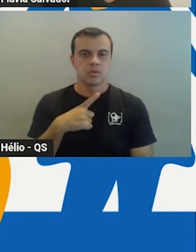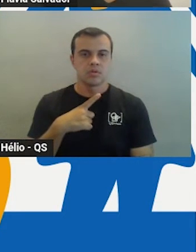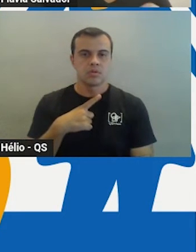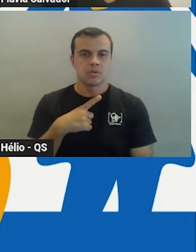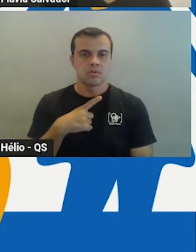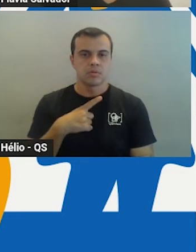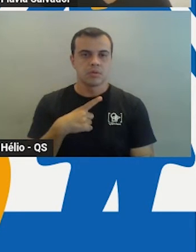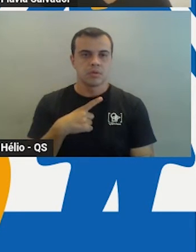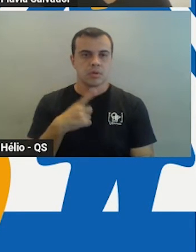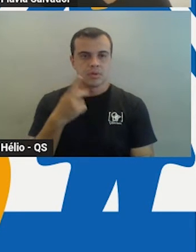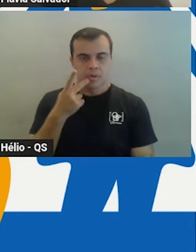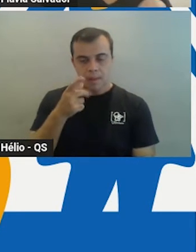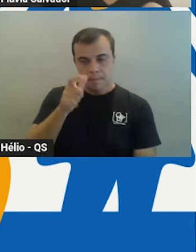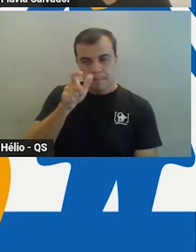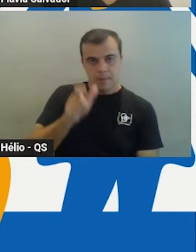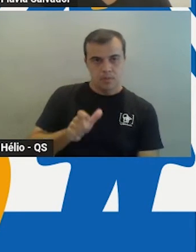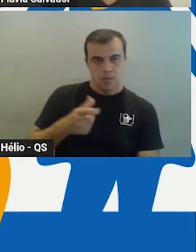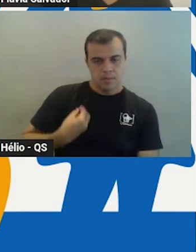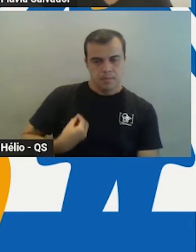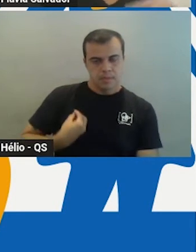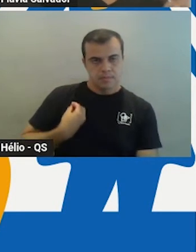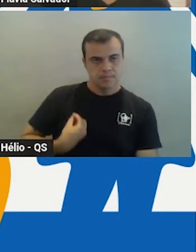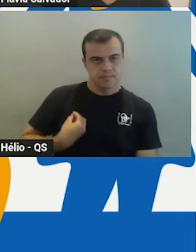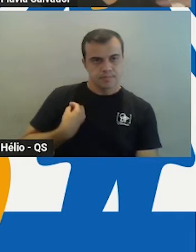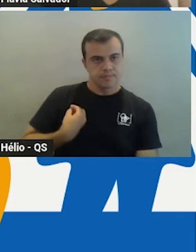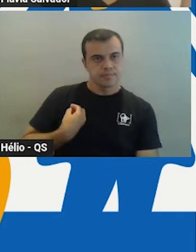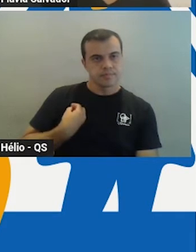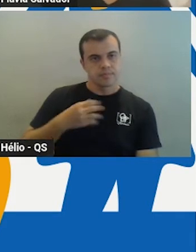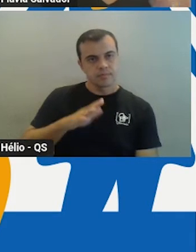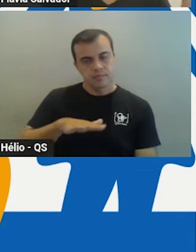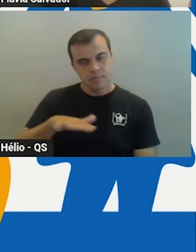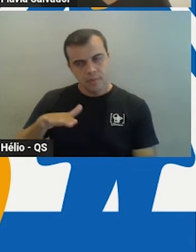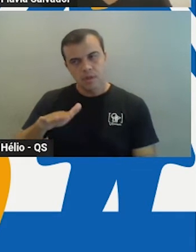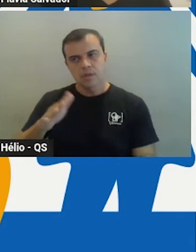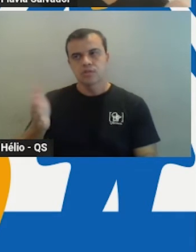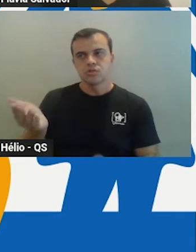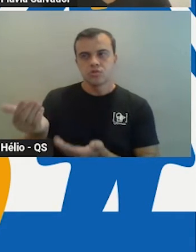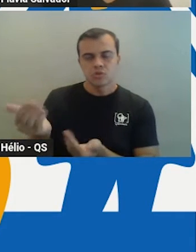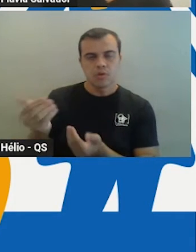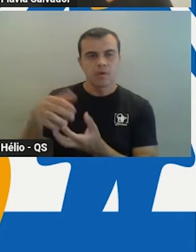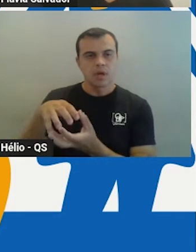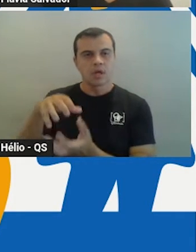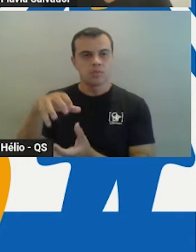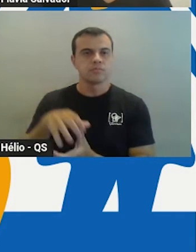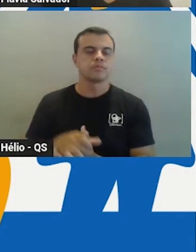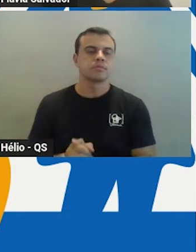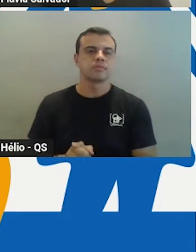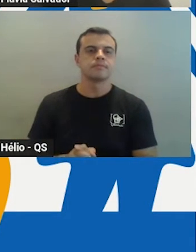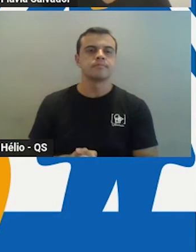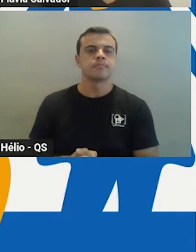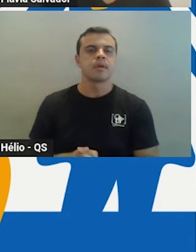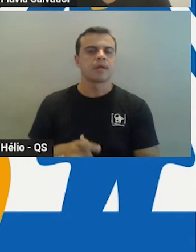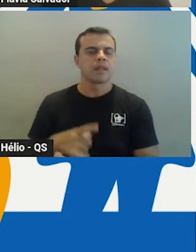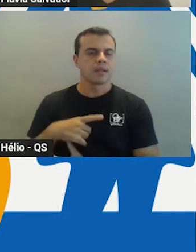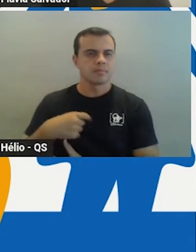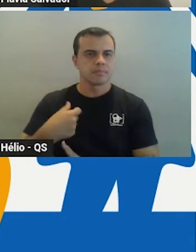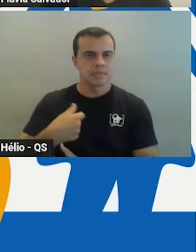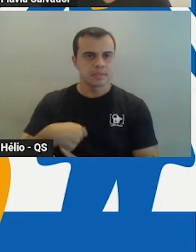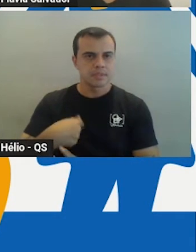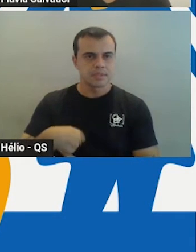pessoas envolvidas, os participantes, sejam crianças, sejam adolescentes, sejam adultos, eles vão